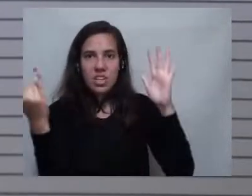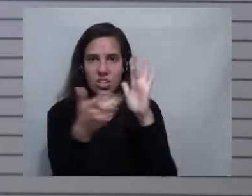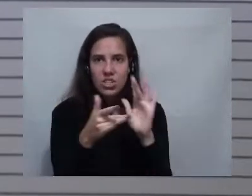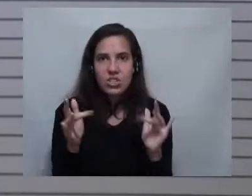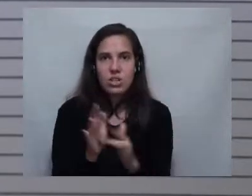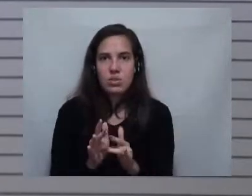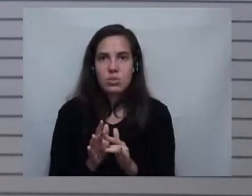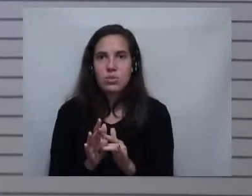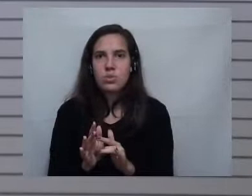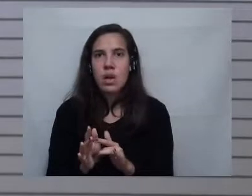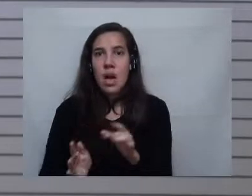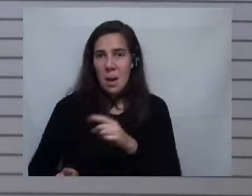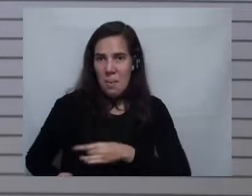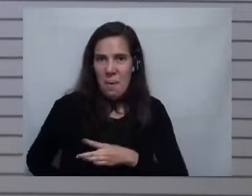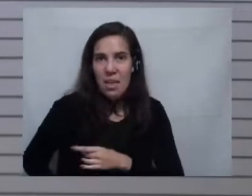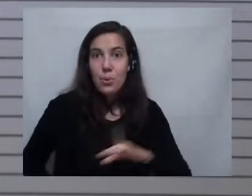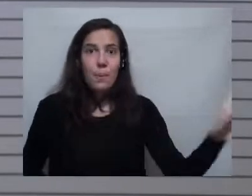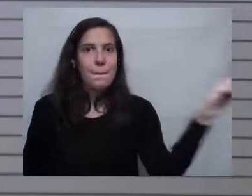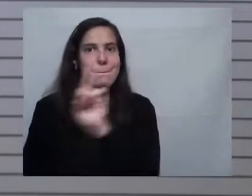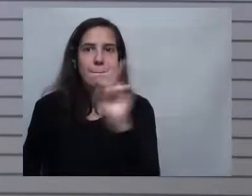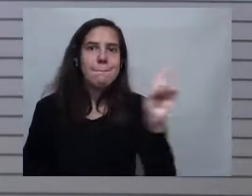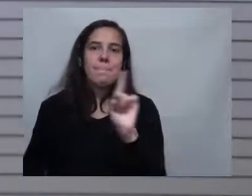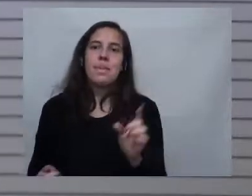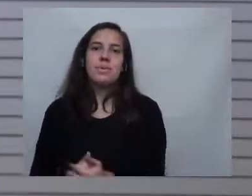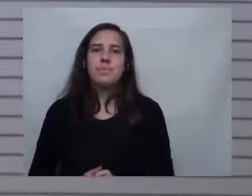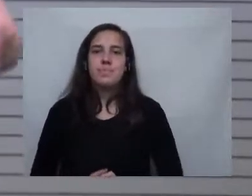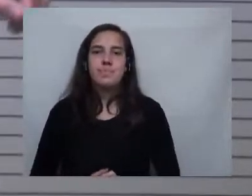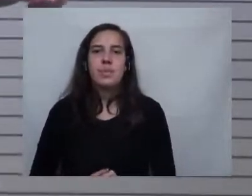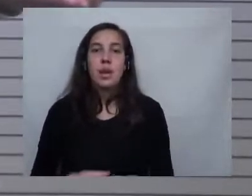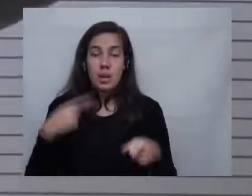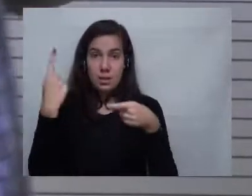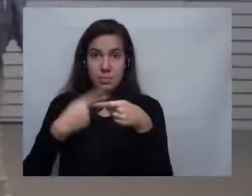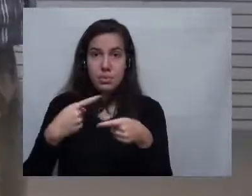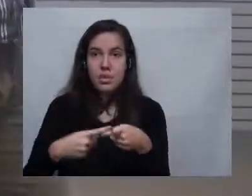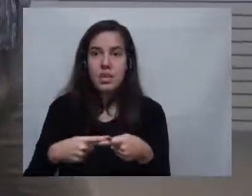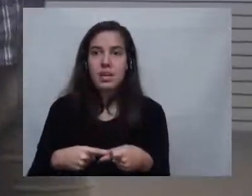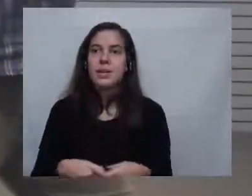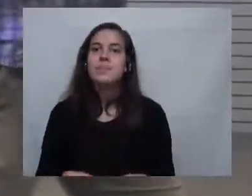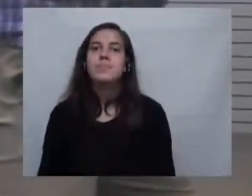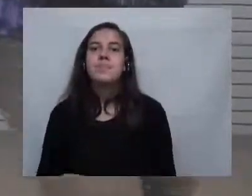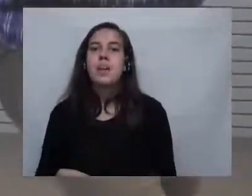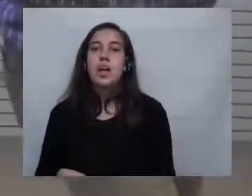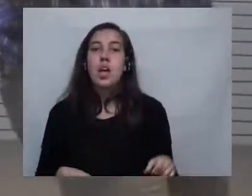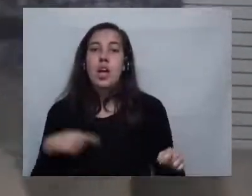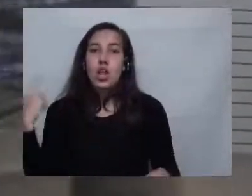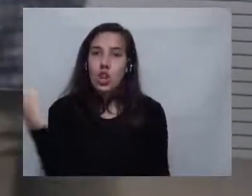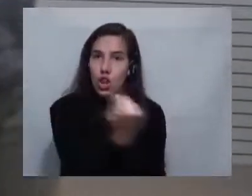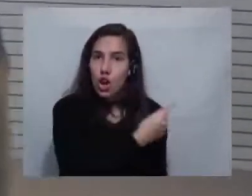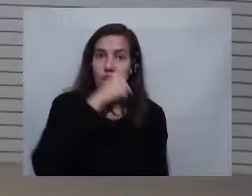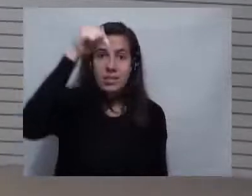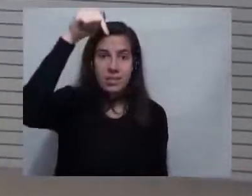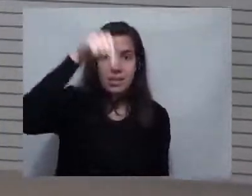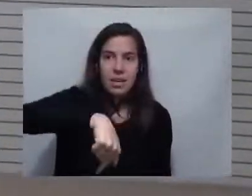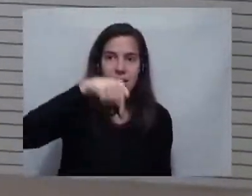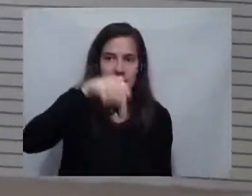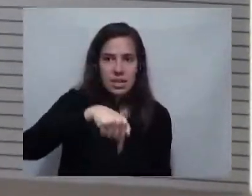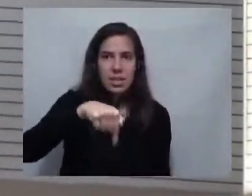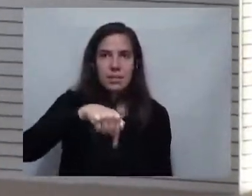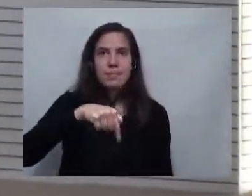viver sob a égide de medo é porque você não está aqui dentro